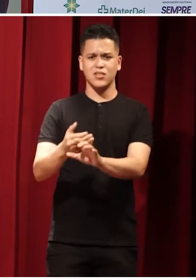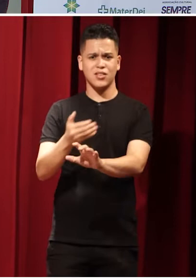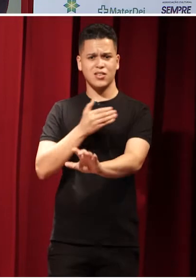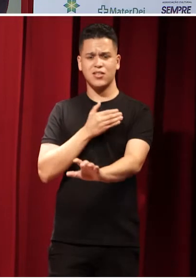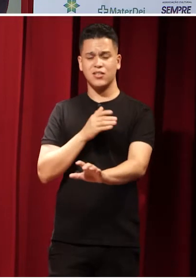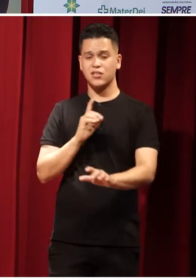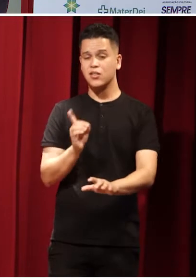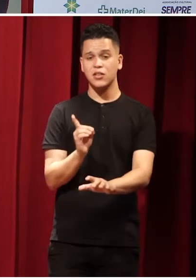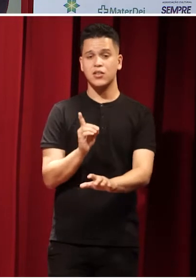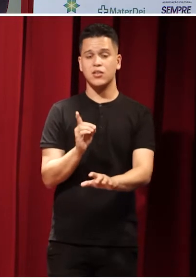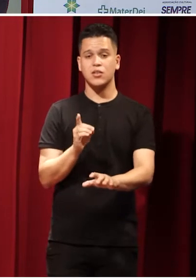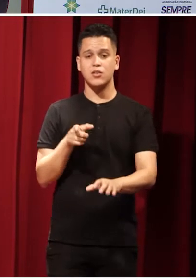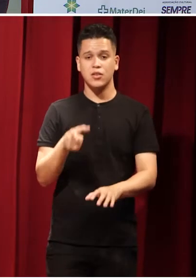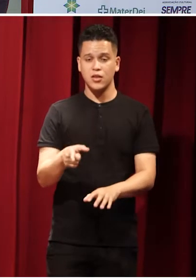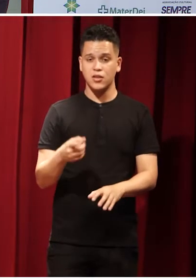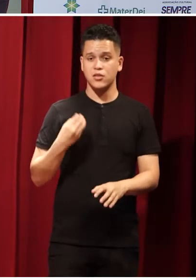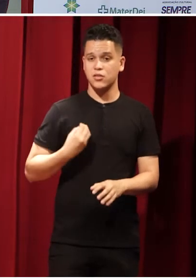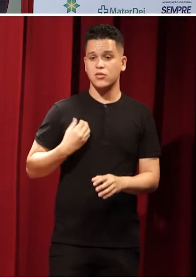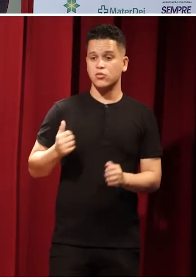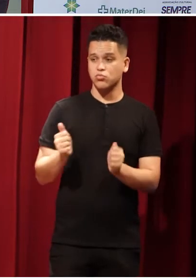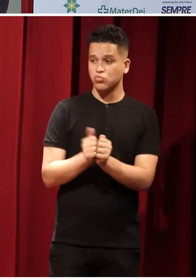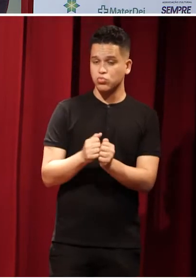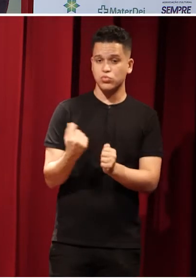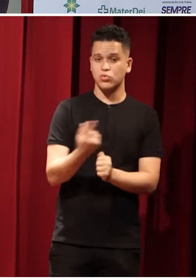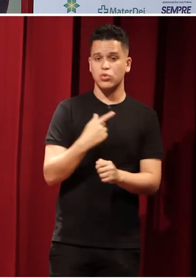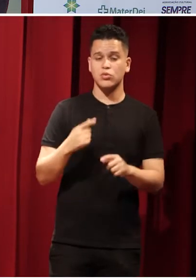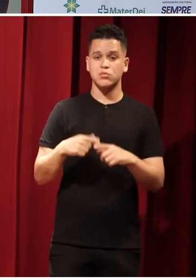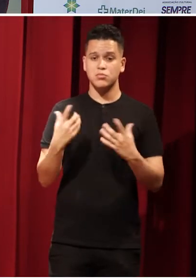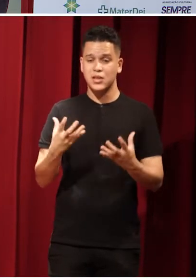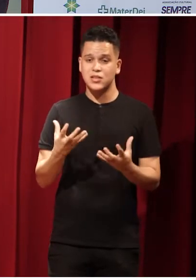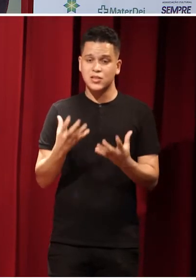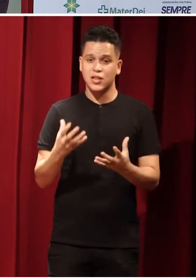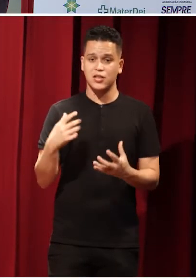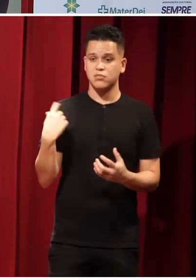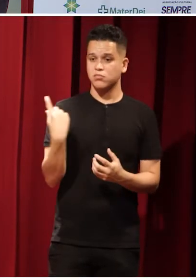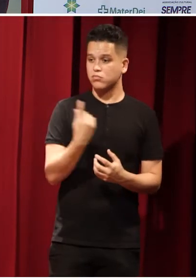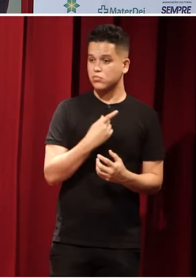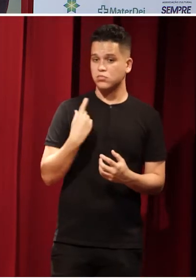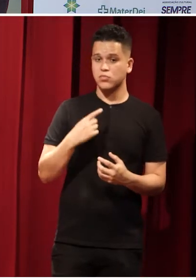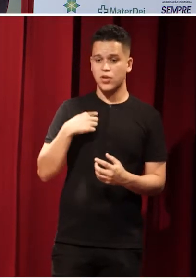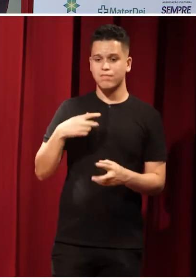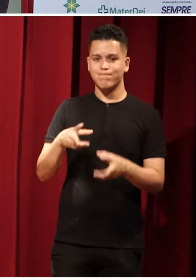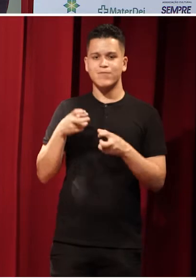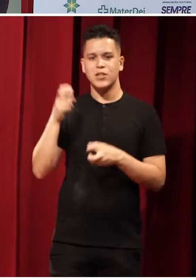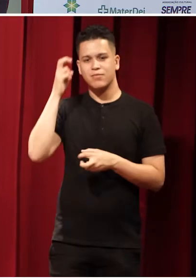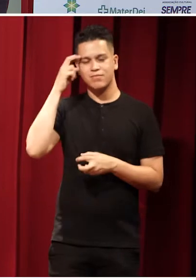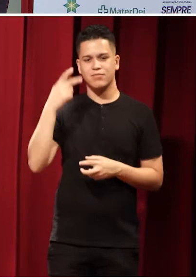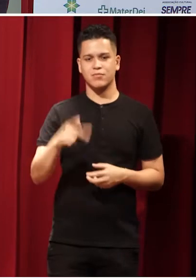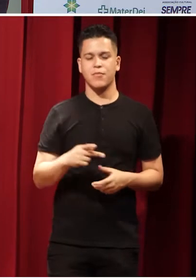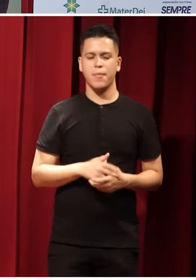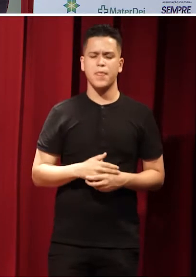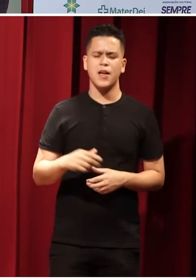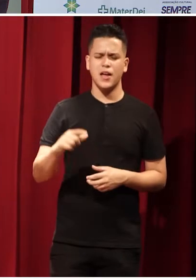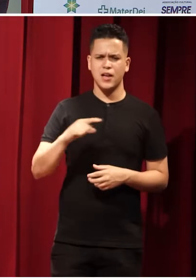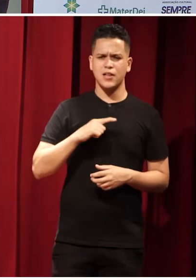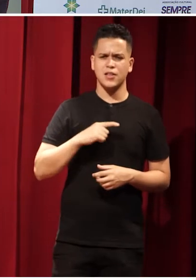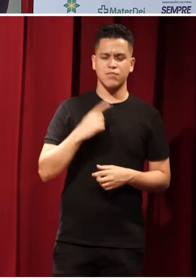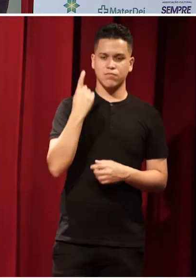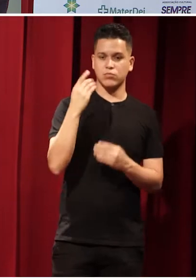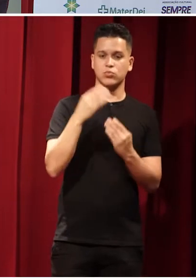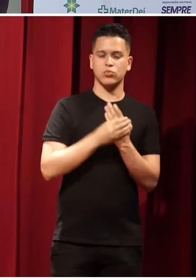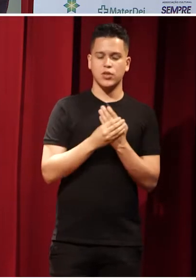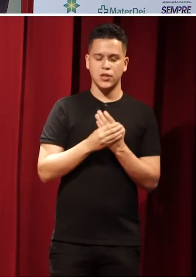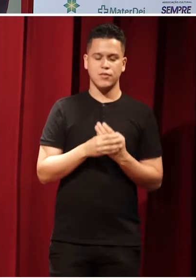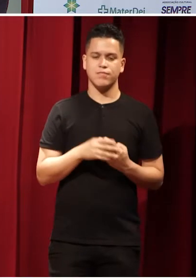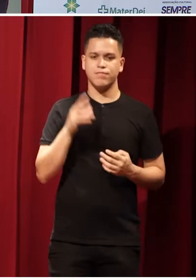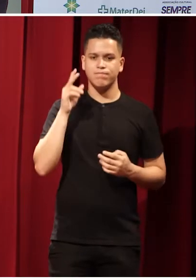que eles estejam isolados. O Instituto Socioambiental, mas não só ele, tem um livro muito bonito chamado